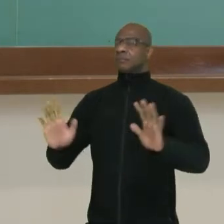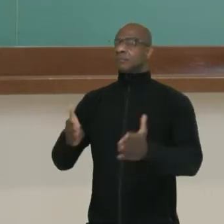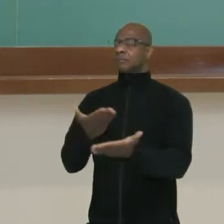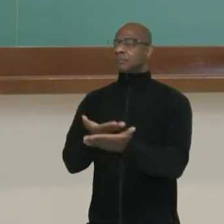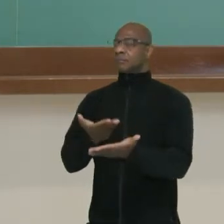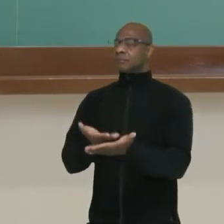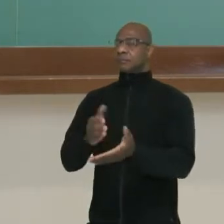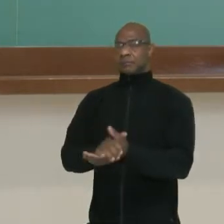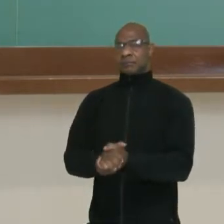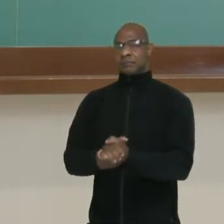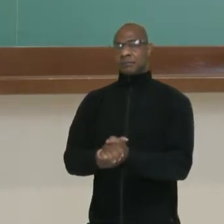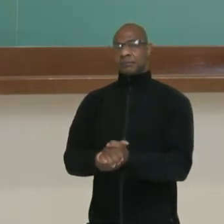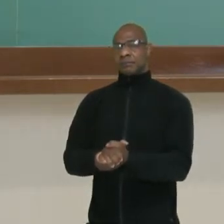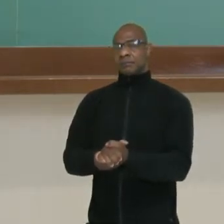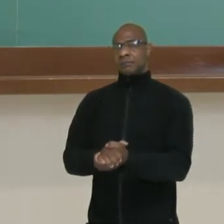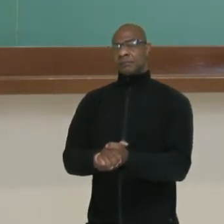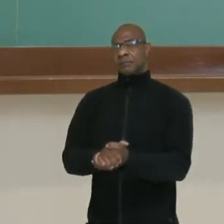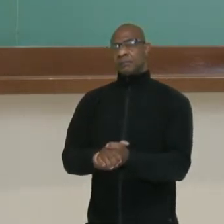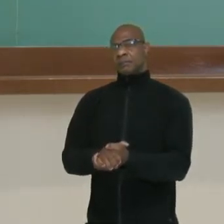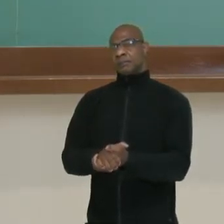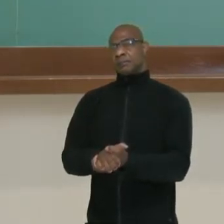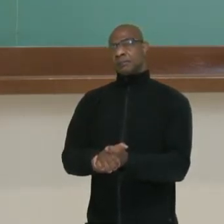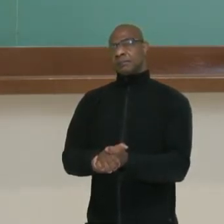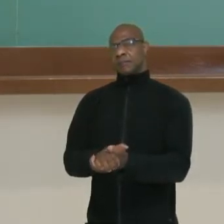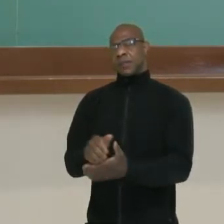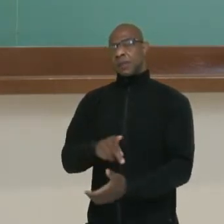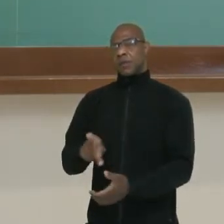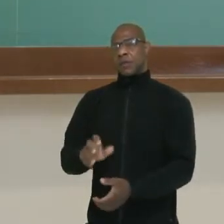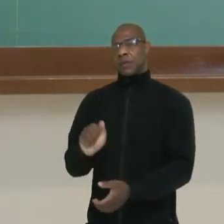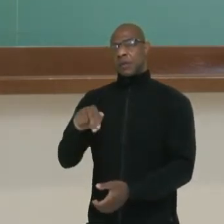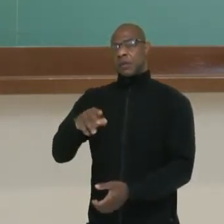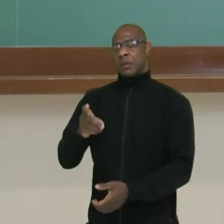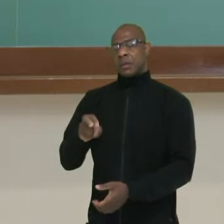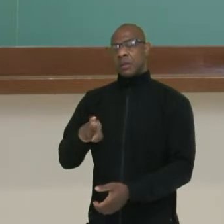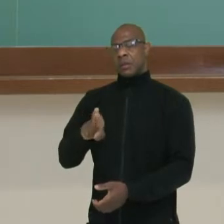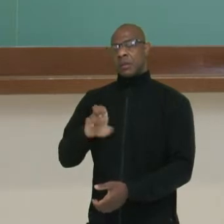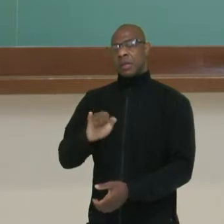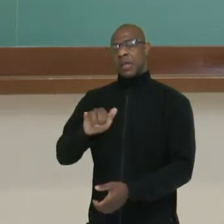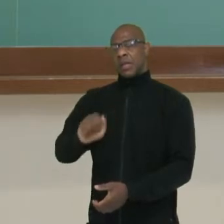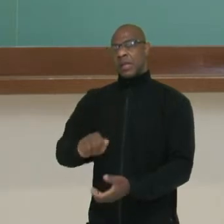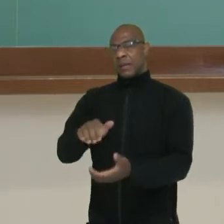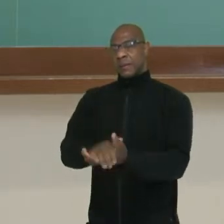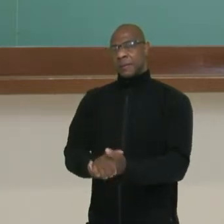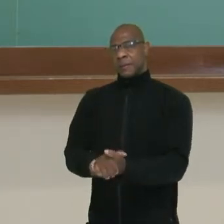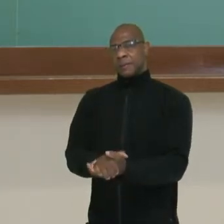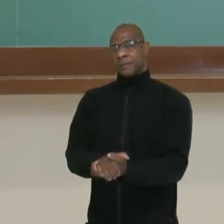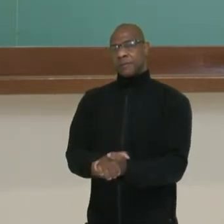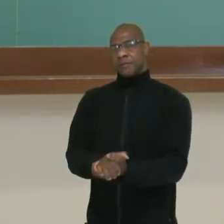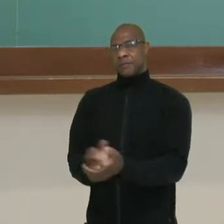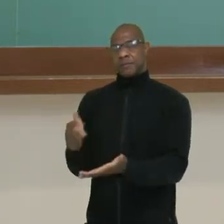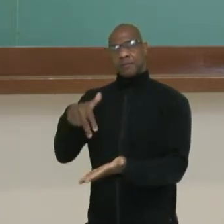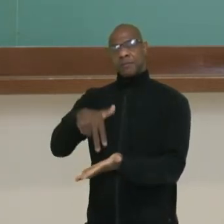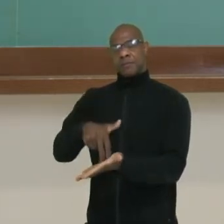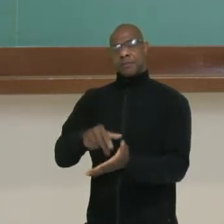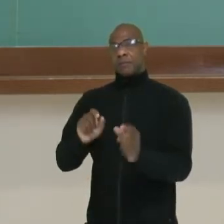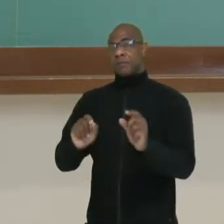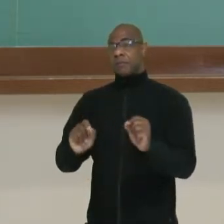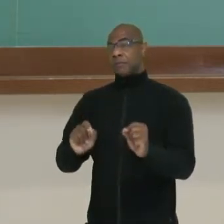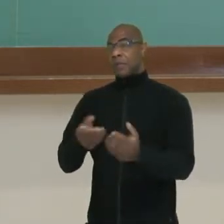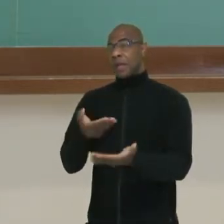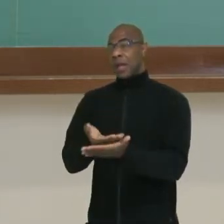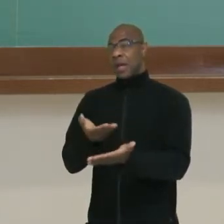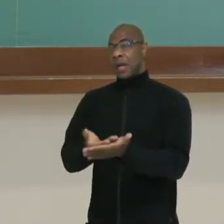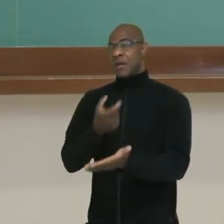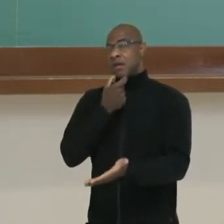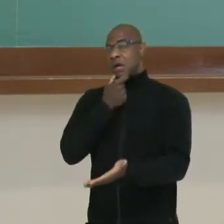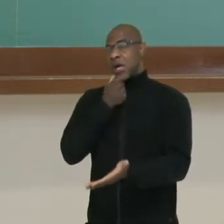students, how are you? I'm teacher Andrea, and I'm here with you. Estamos aqui, né, para mais uma aula de